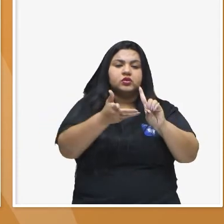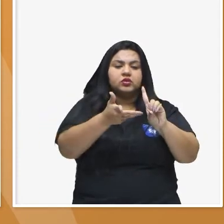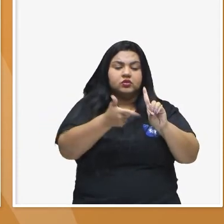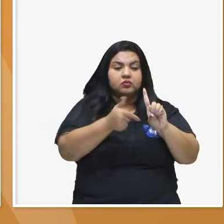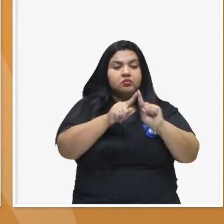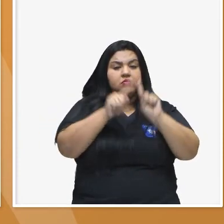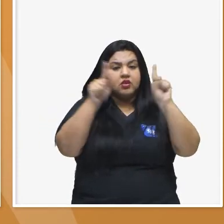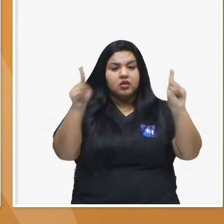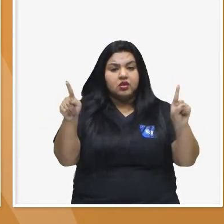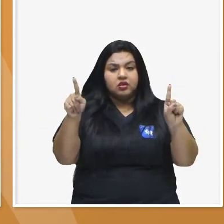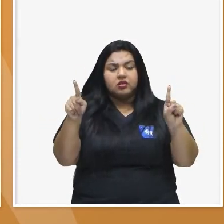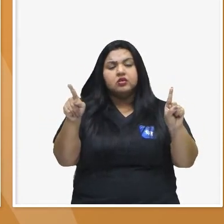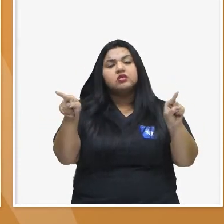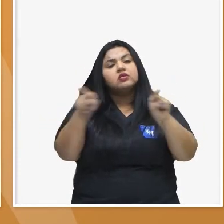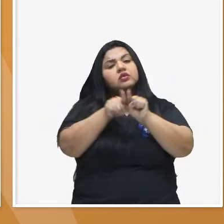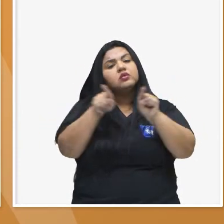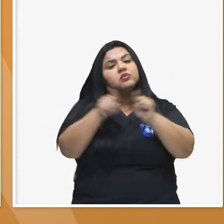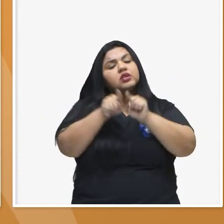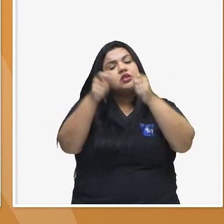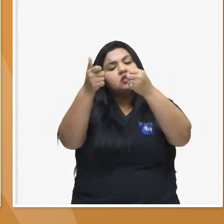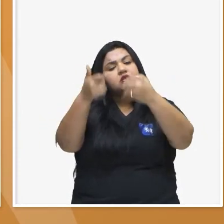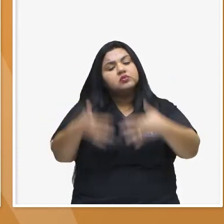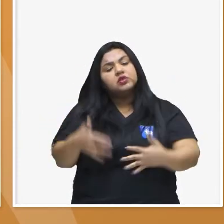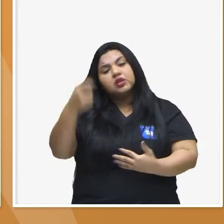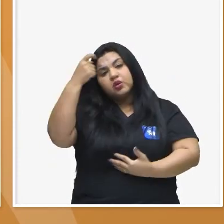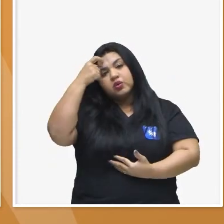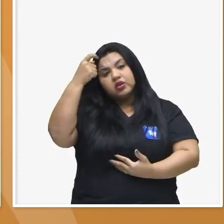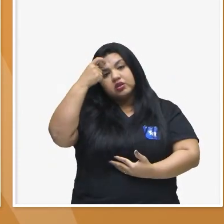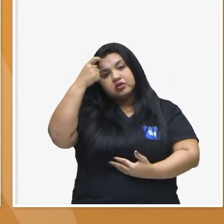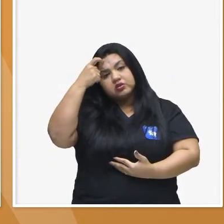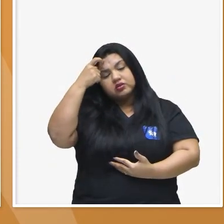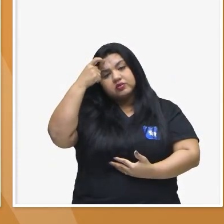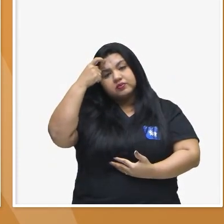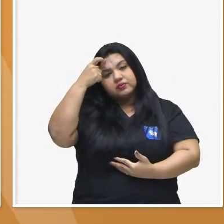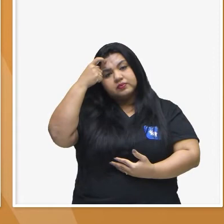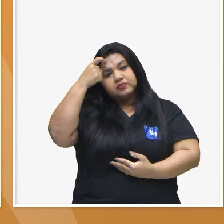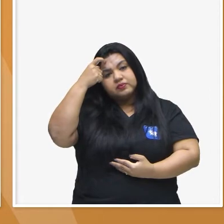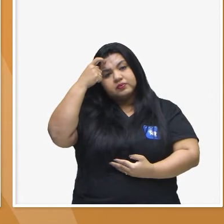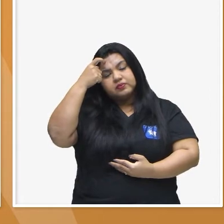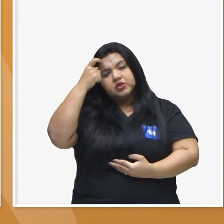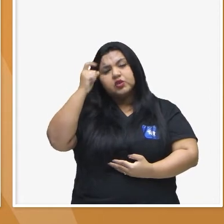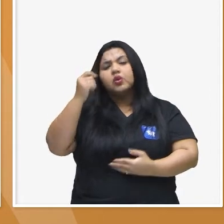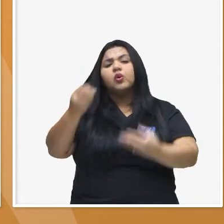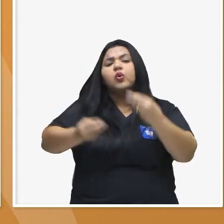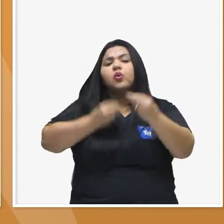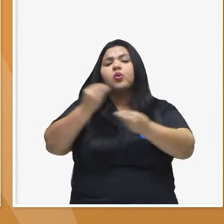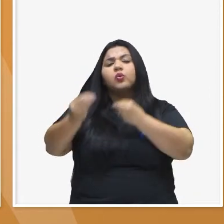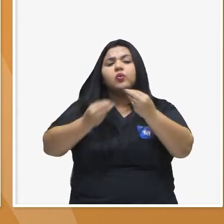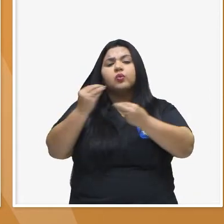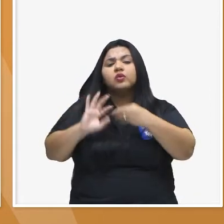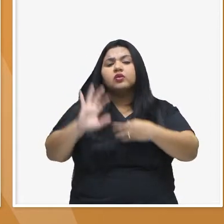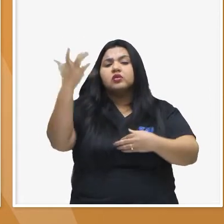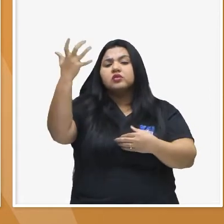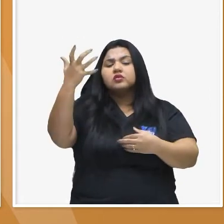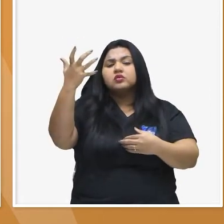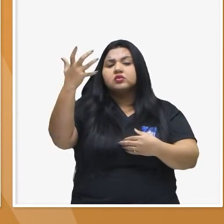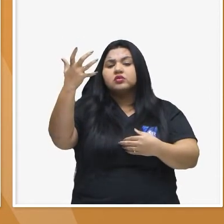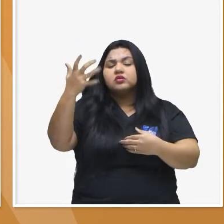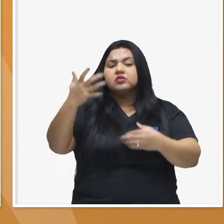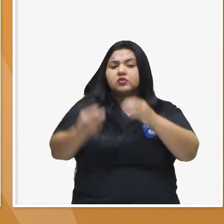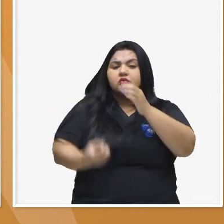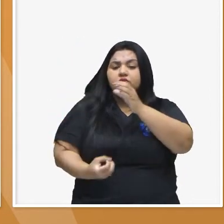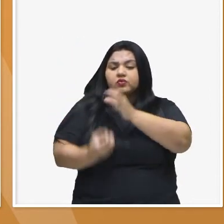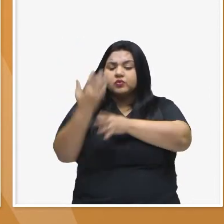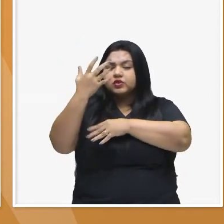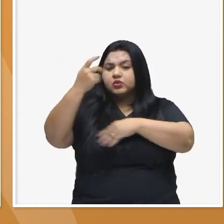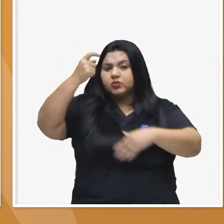Agora, ele fala de consciência, da consciência. Né? E como é que se dá a formação da